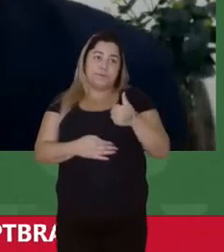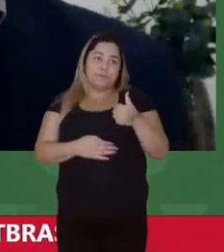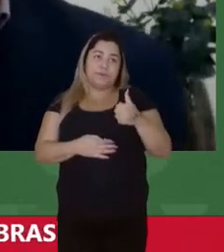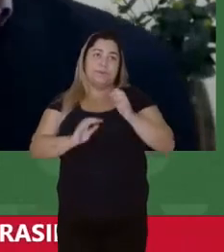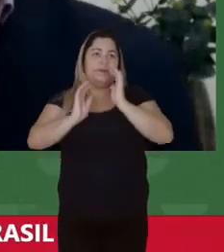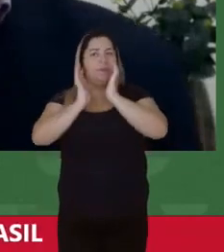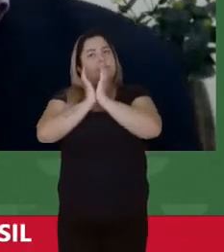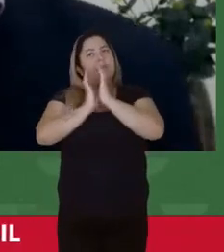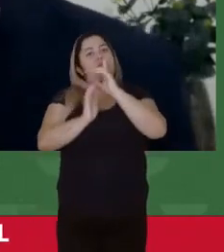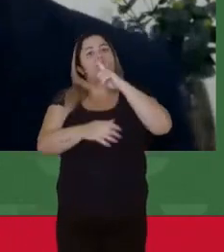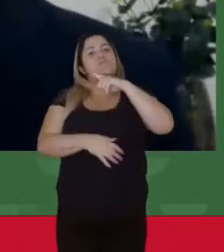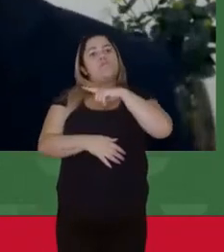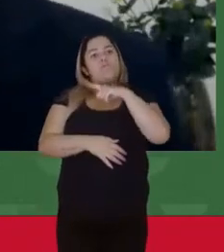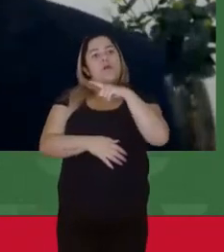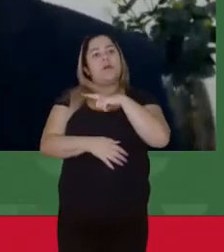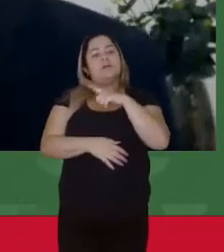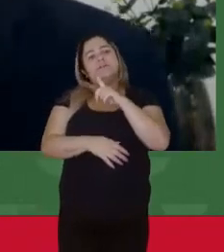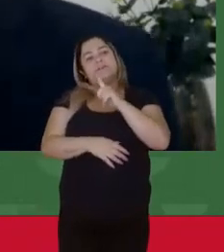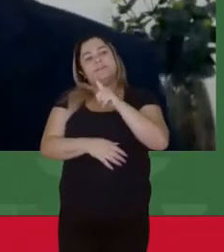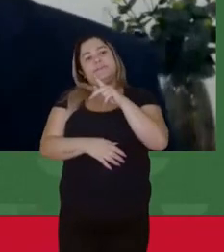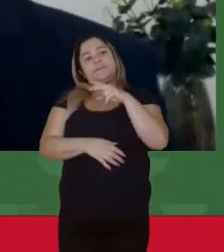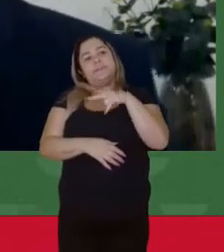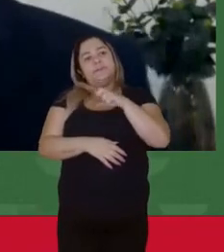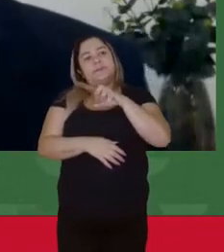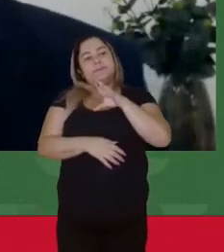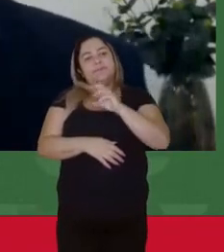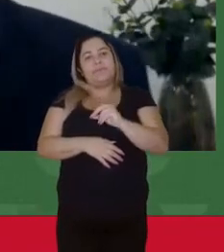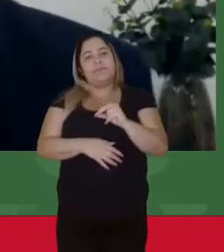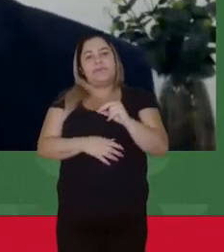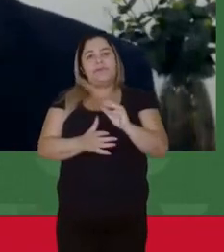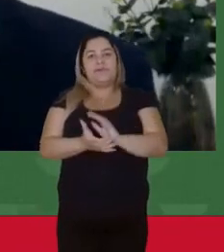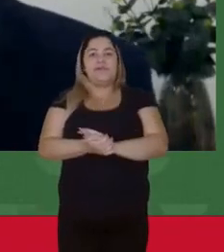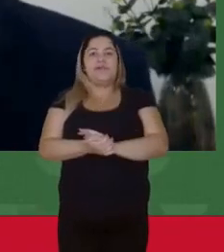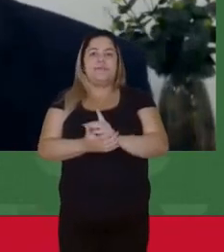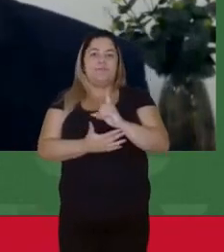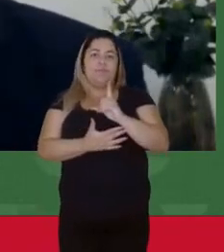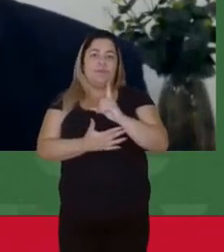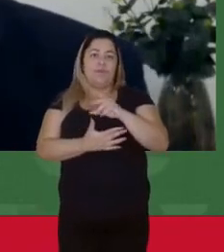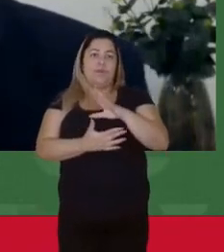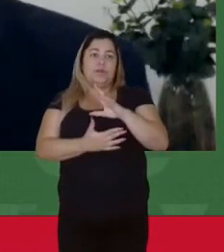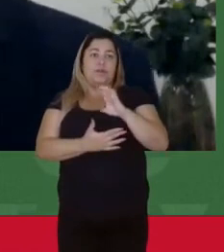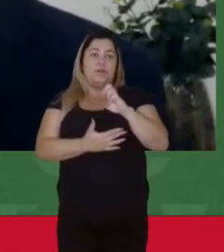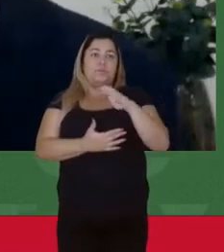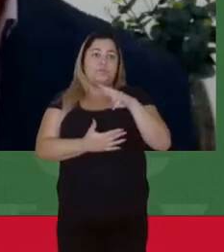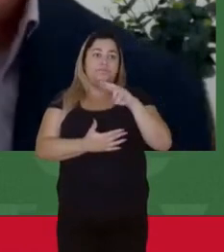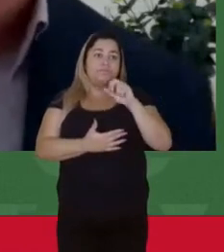ter paridade de gênero e também recorte geracional e